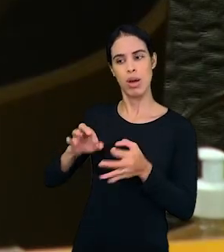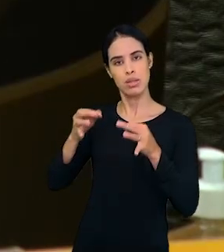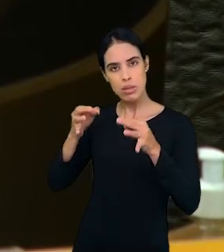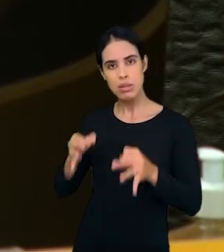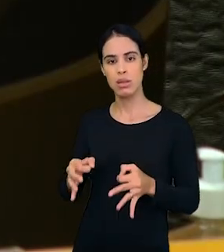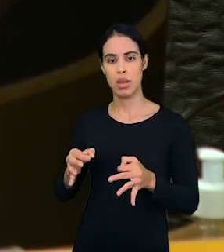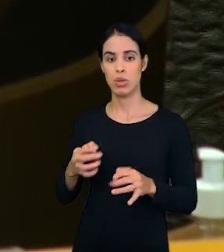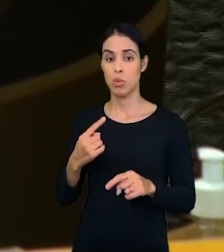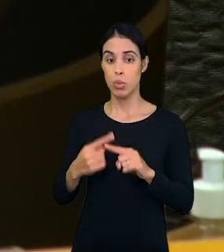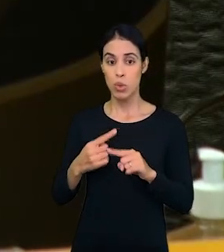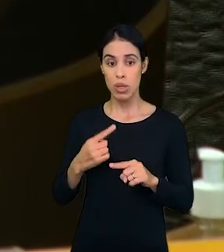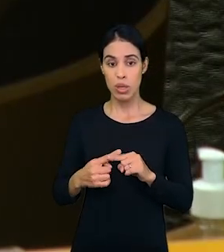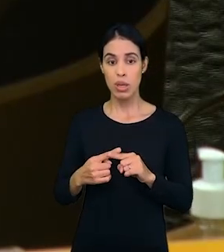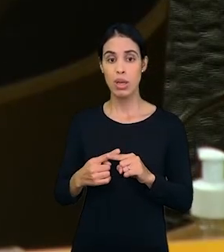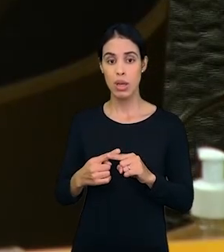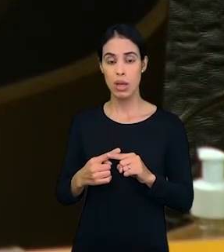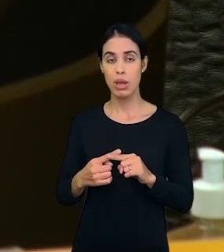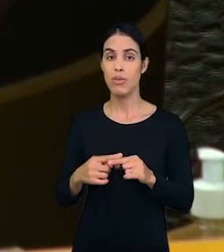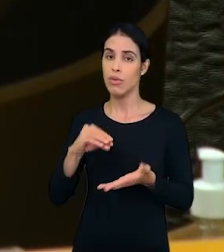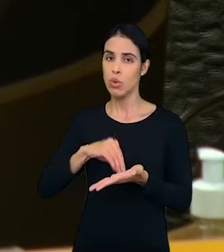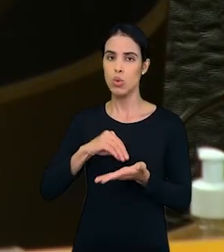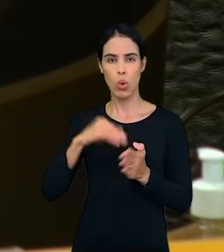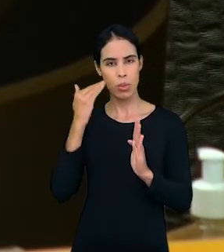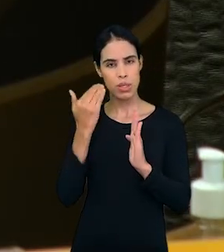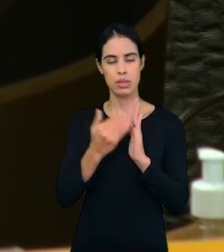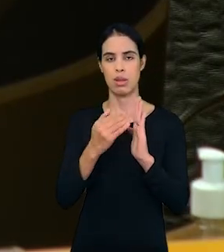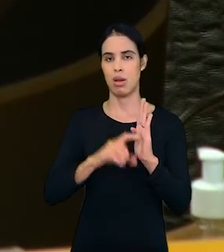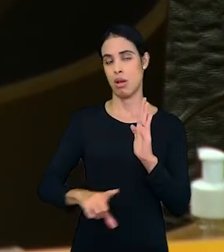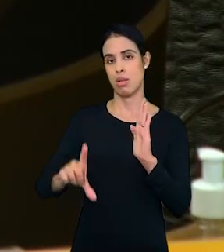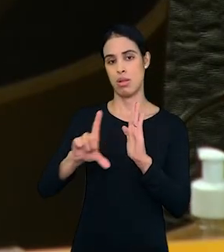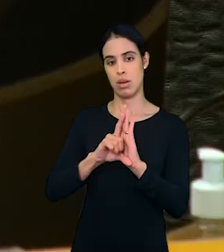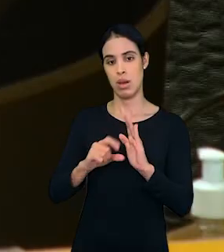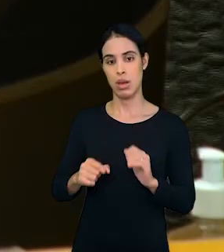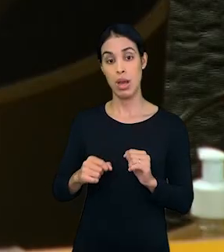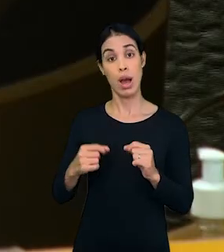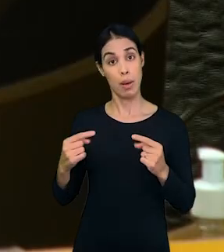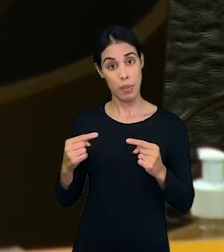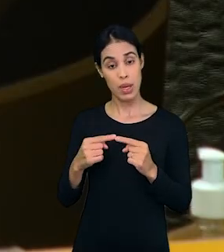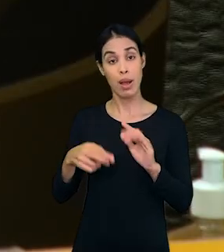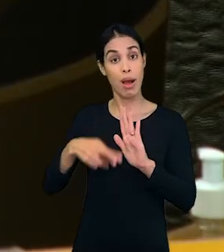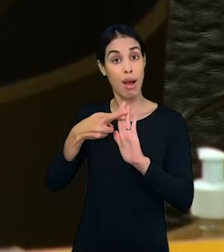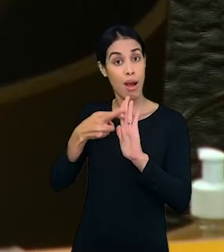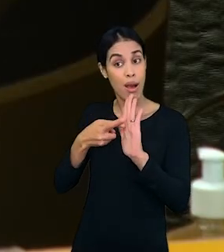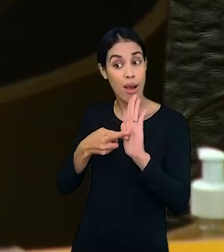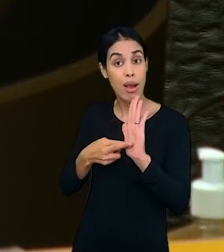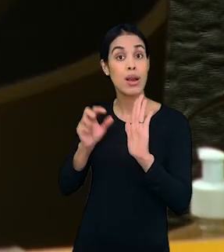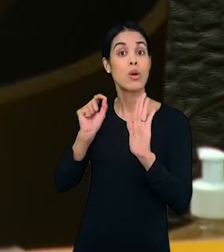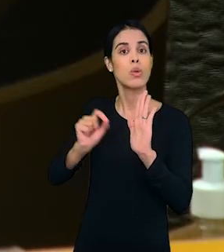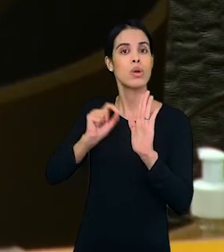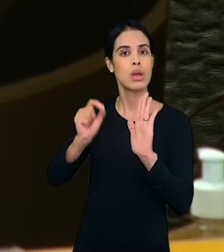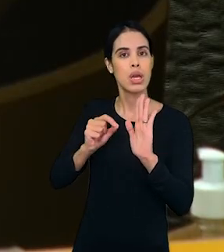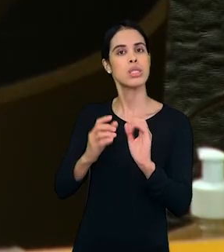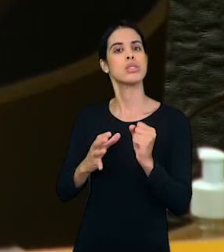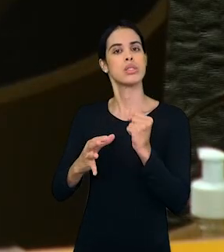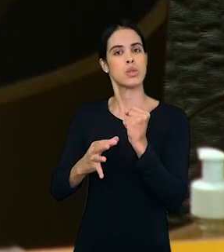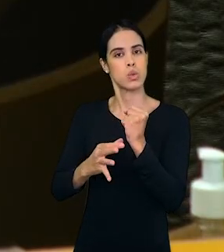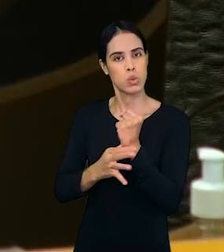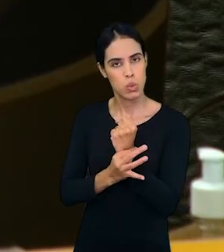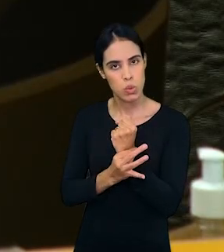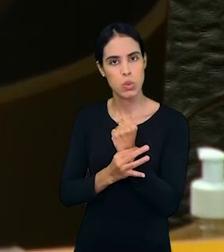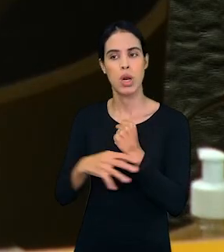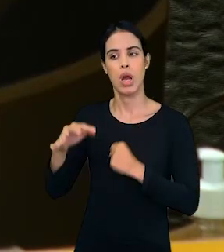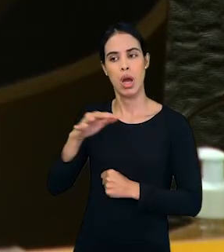é devida quando há constatação de descumprimento da legislação, notadamente se tratando de normas relacionadas à garantia dos empregados